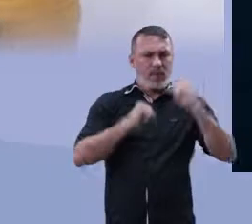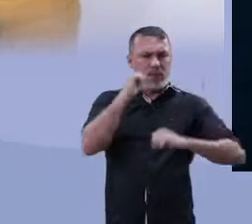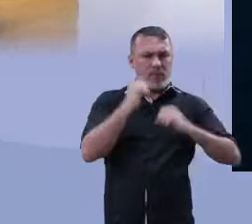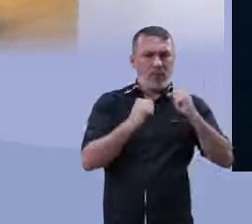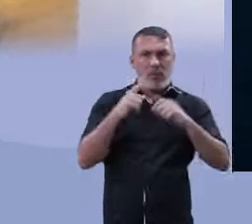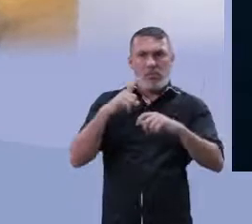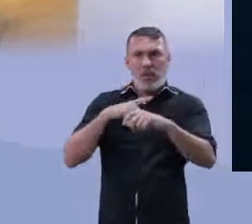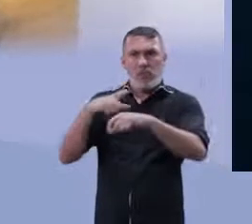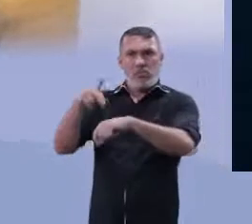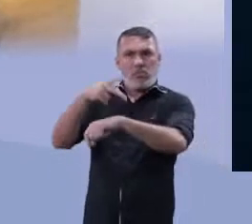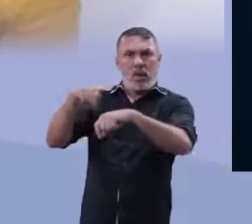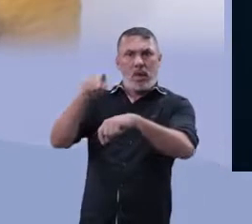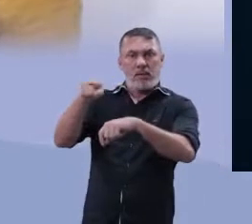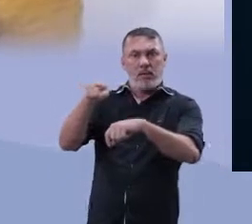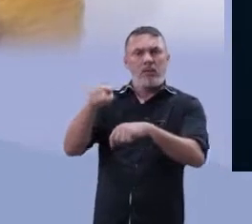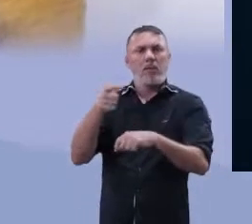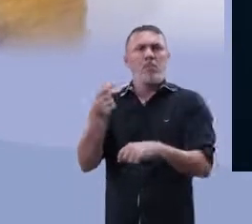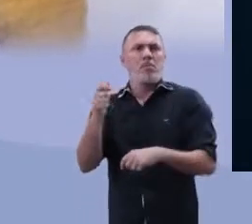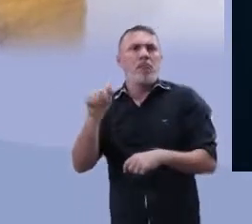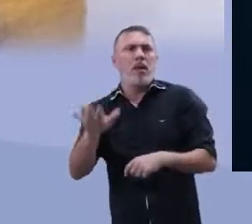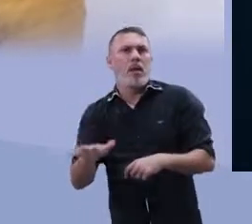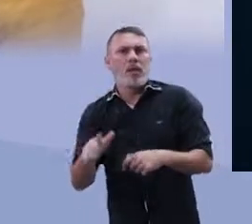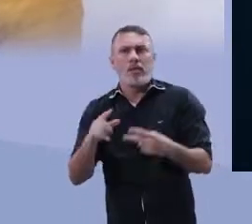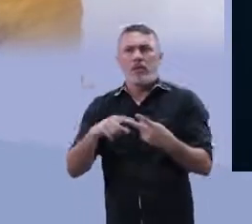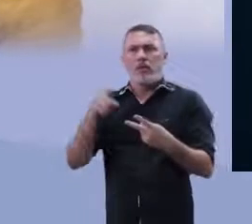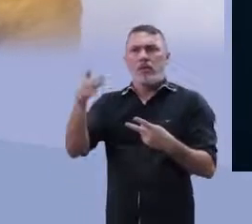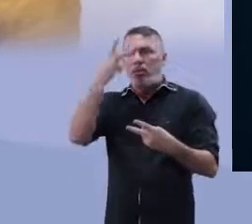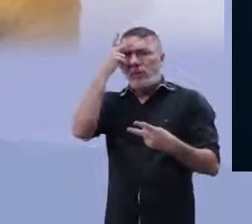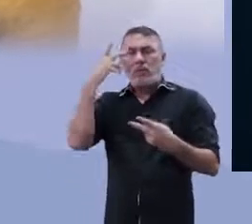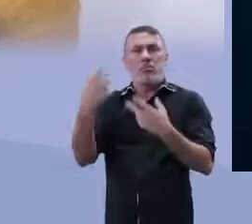qualificada, barata, onde você tem uma oferta de